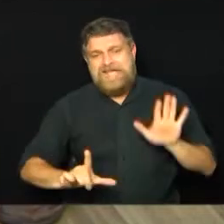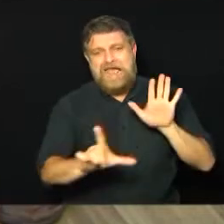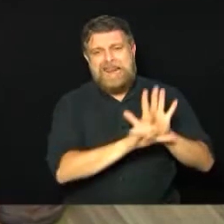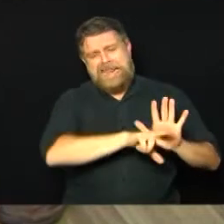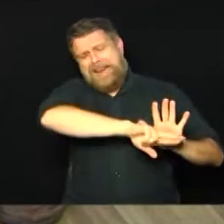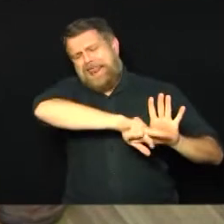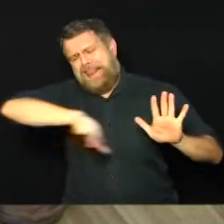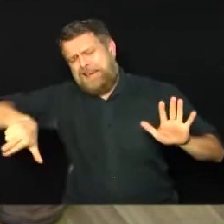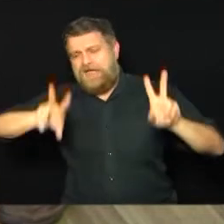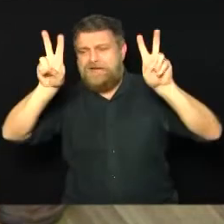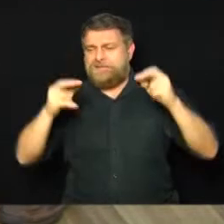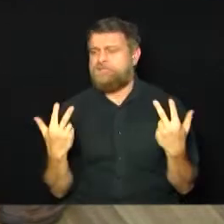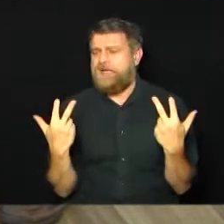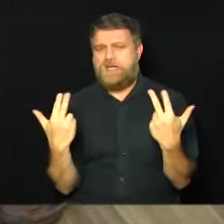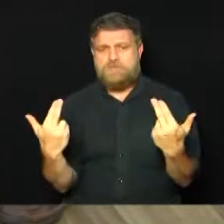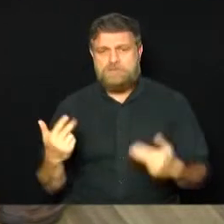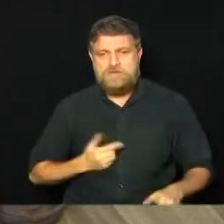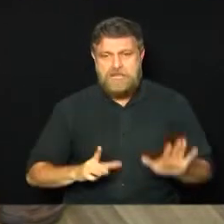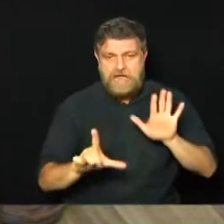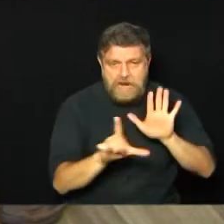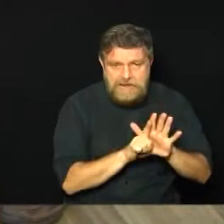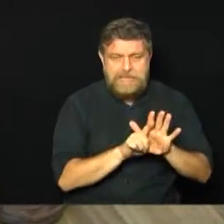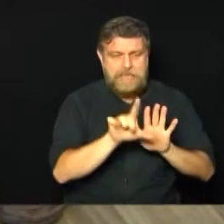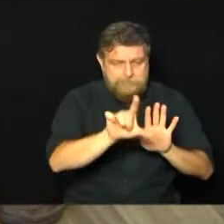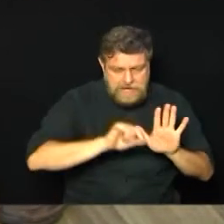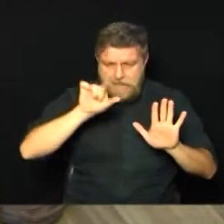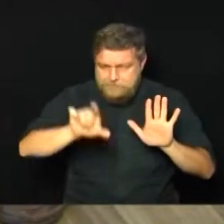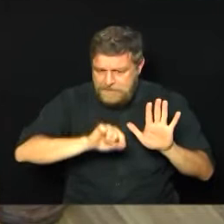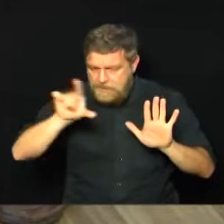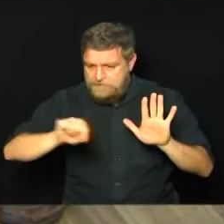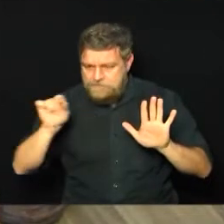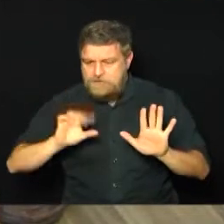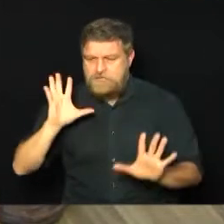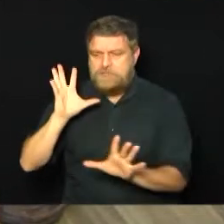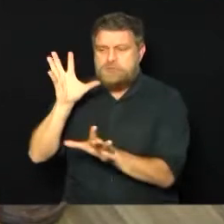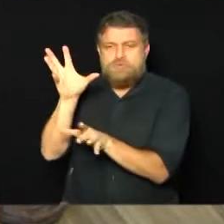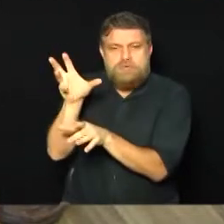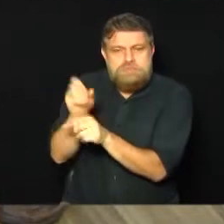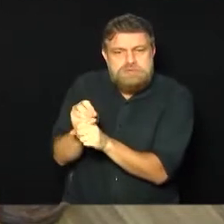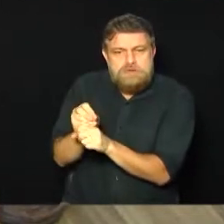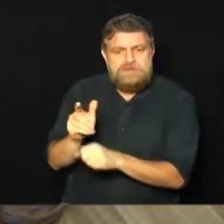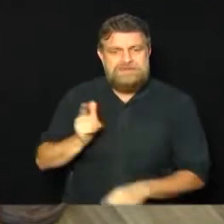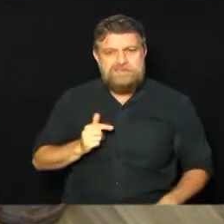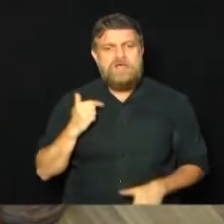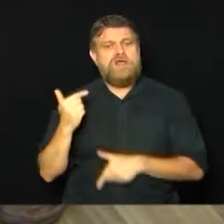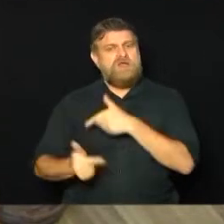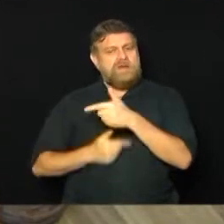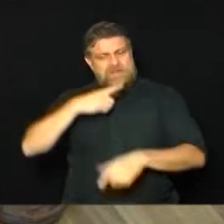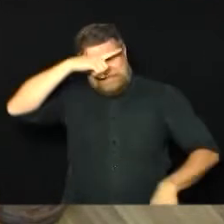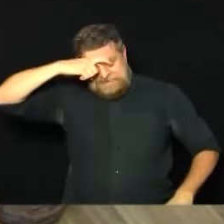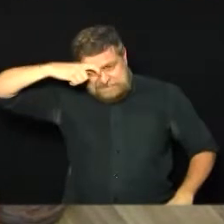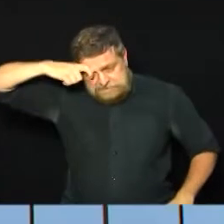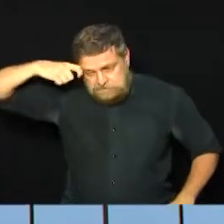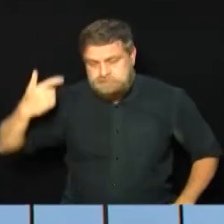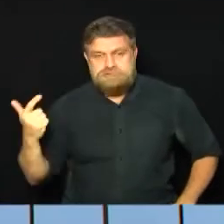falando sobre o mesmo assunto. Tem que pegar lei por lei, uma por uma, para poder condensar isso? É um trabalho ingrato. É um trabalho que